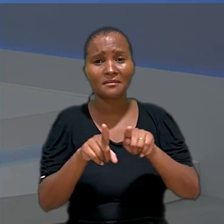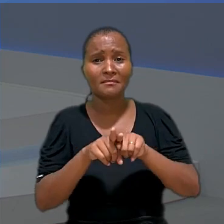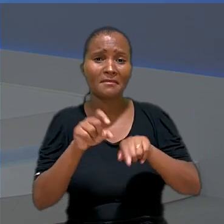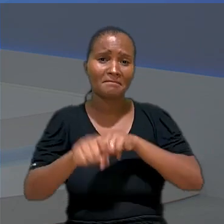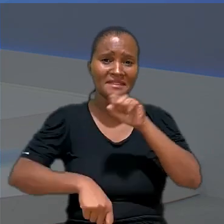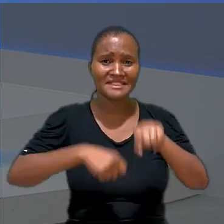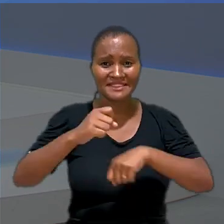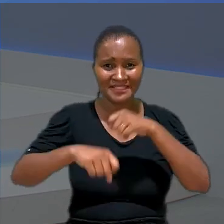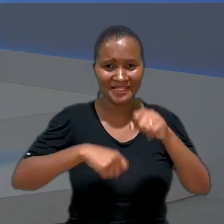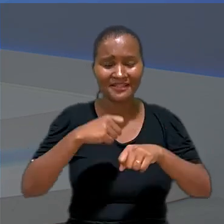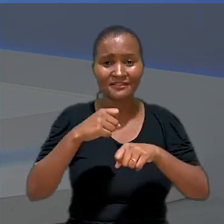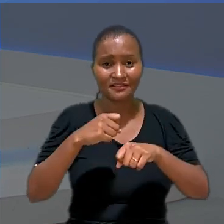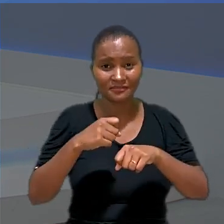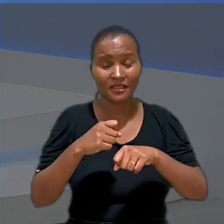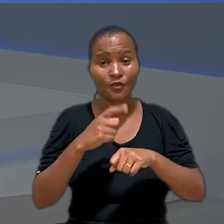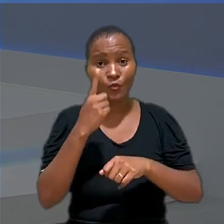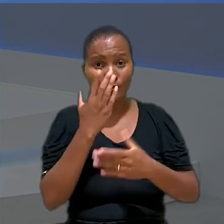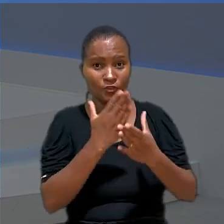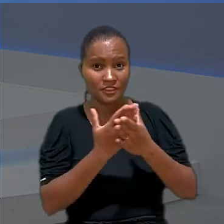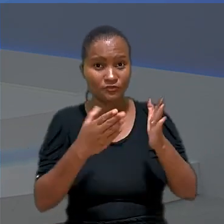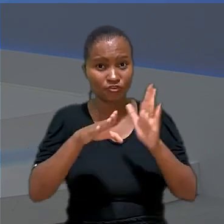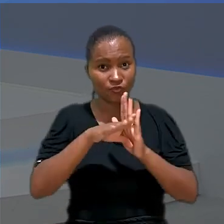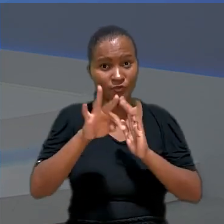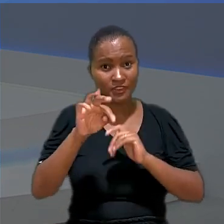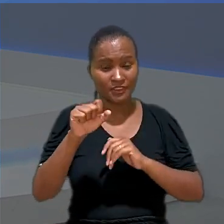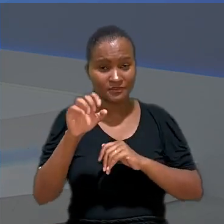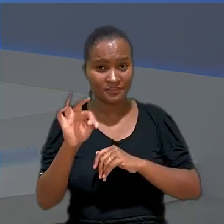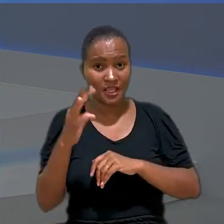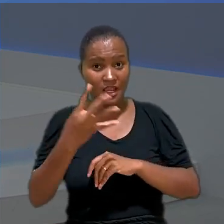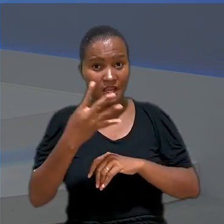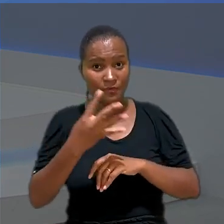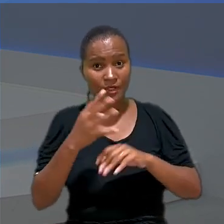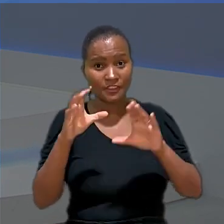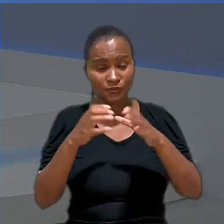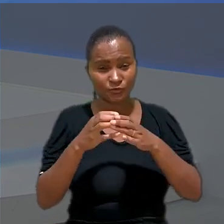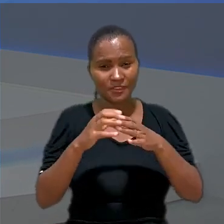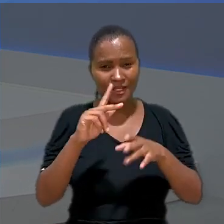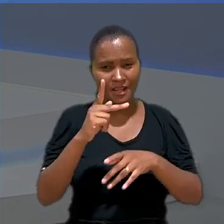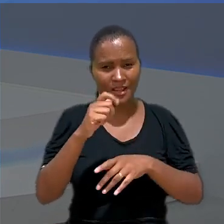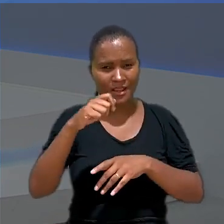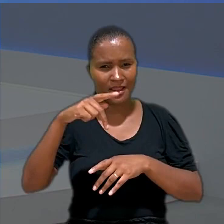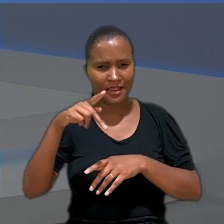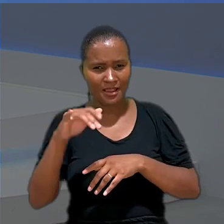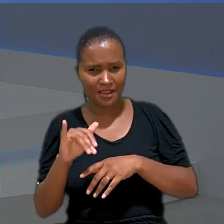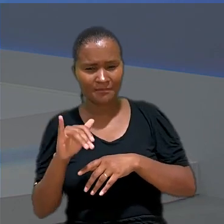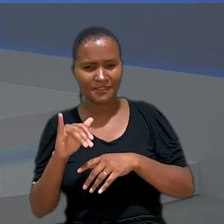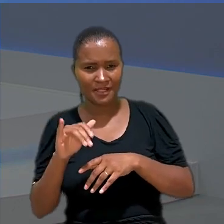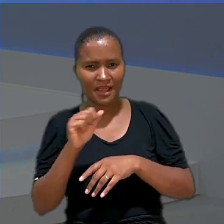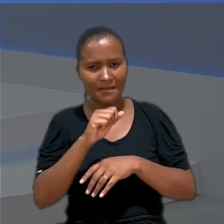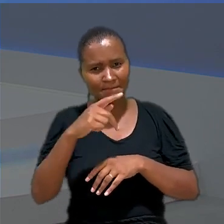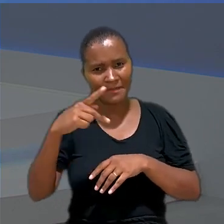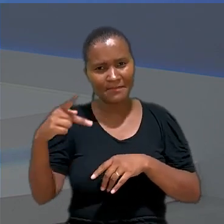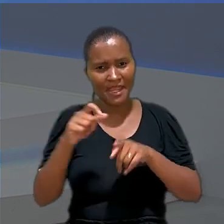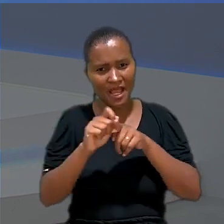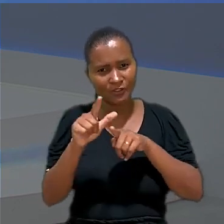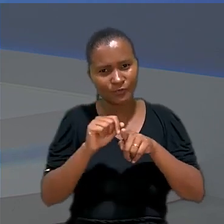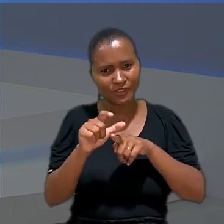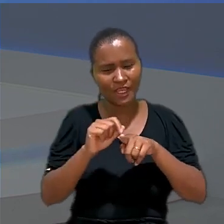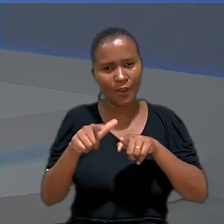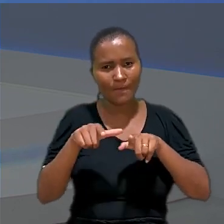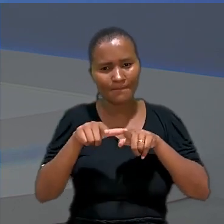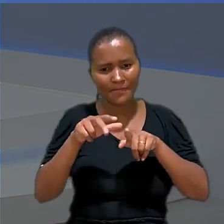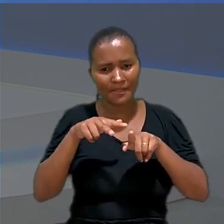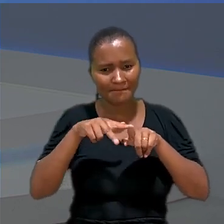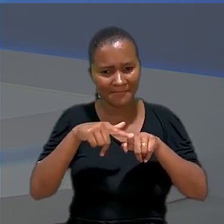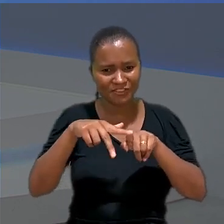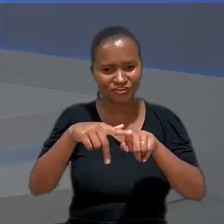até aluguel de bicicletas. Em um caso que chegou ao TST, a quarta turma entendeu que a RAP, aplicativo de aluguel de patinetes, não